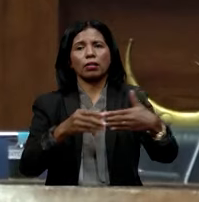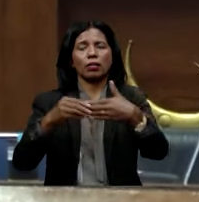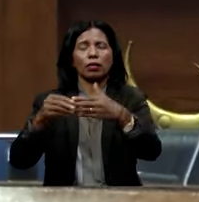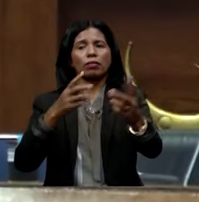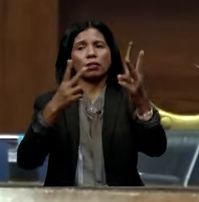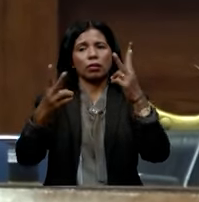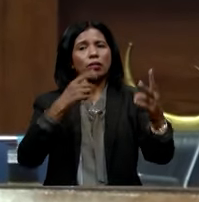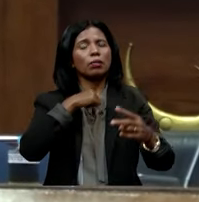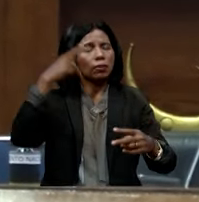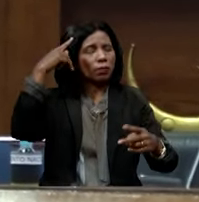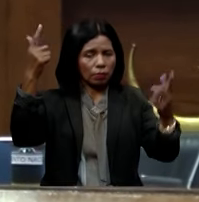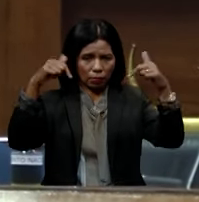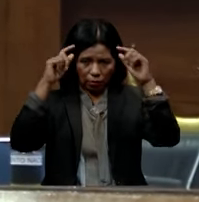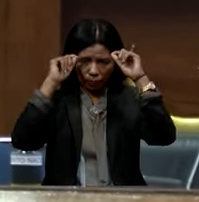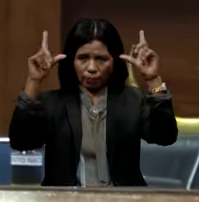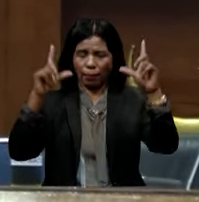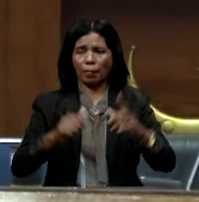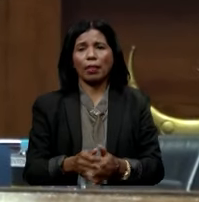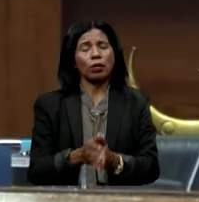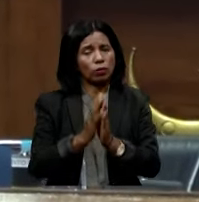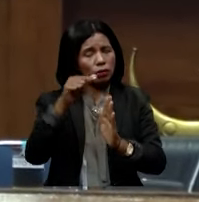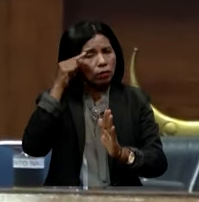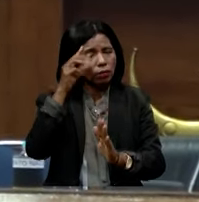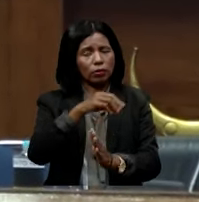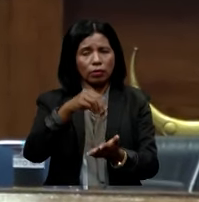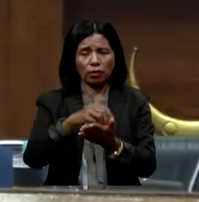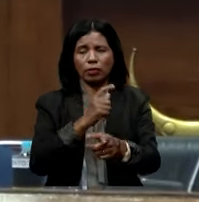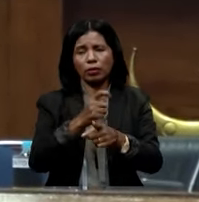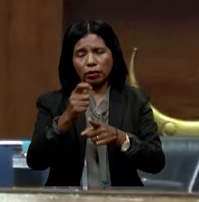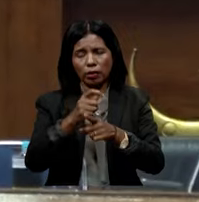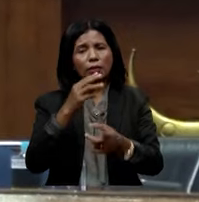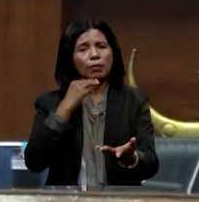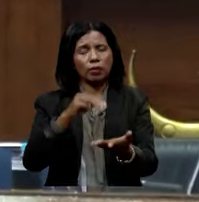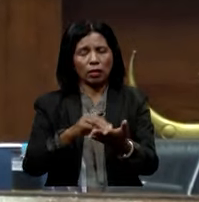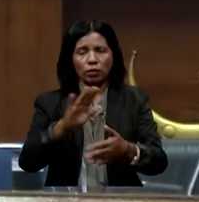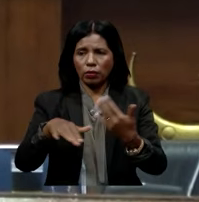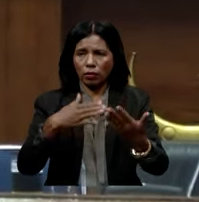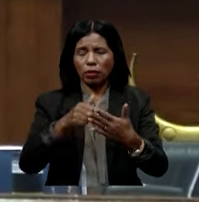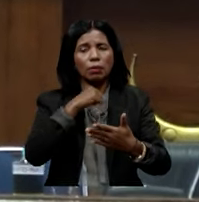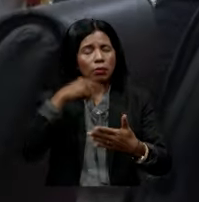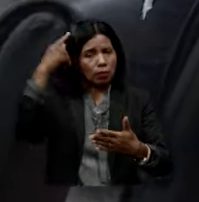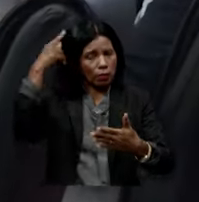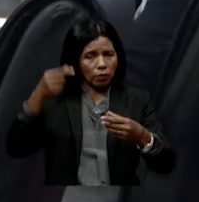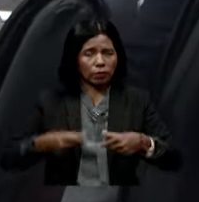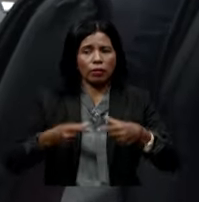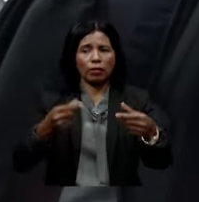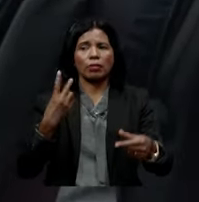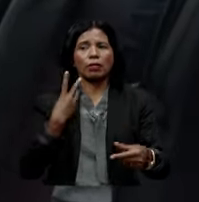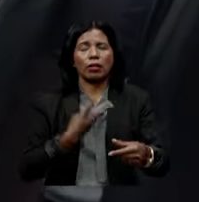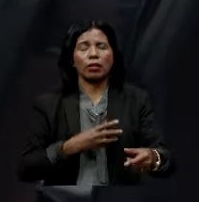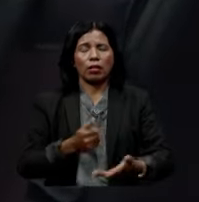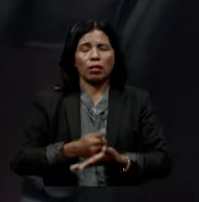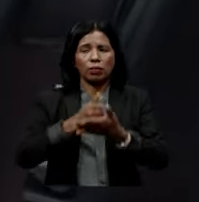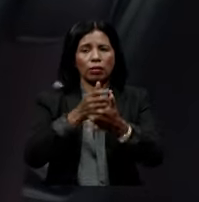visita para Francisco Nien e a Timor-Leste. No russo governo, a total e a prática mensagem sira, o Papa Russo Kela Hanesan, também matam